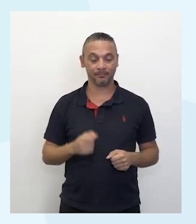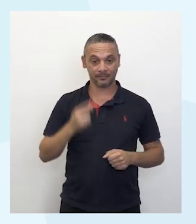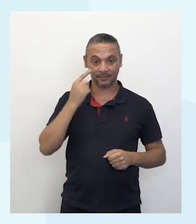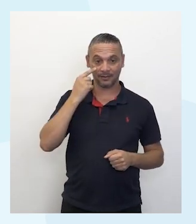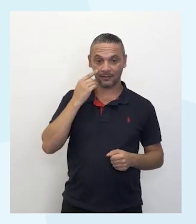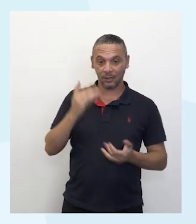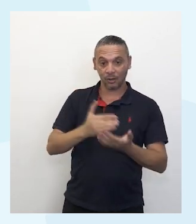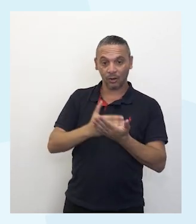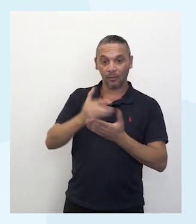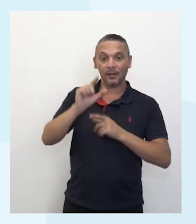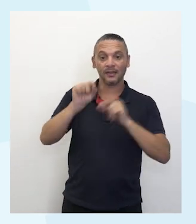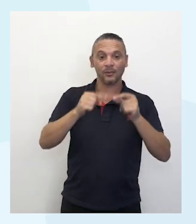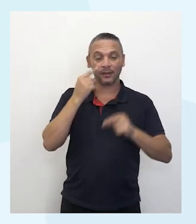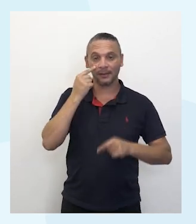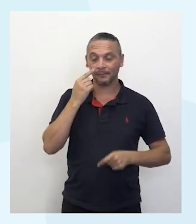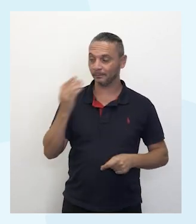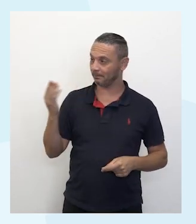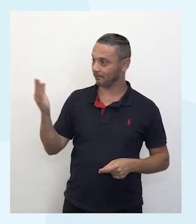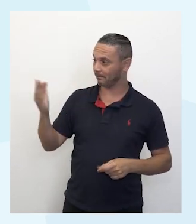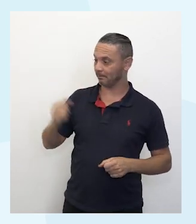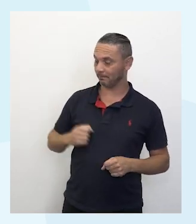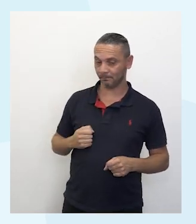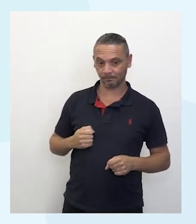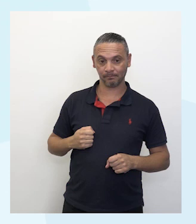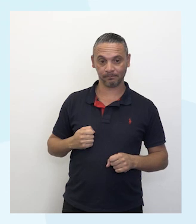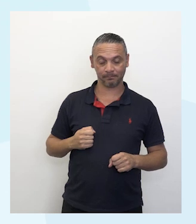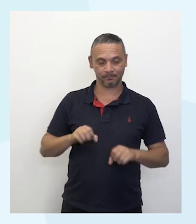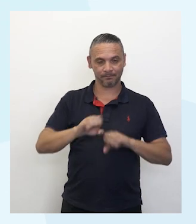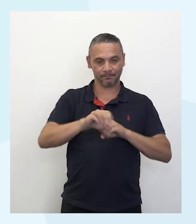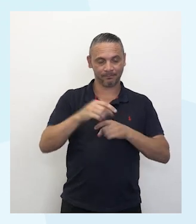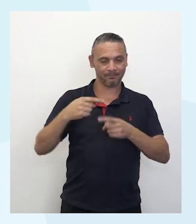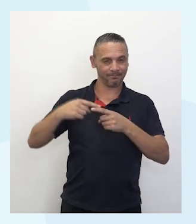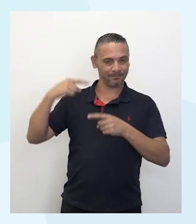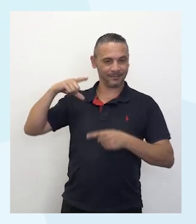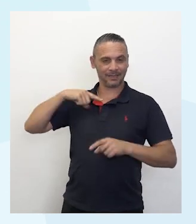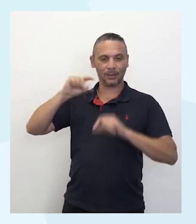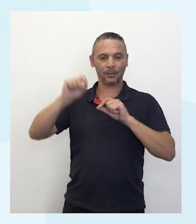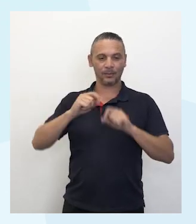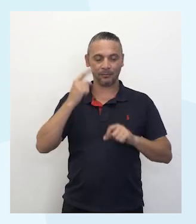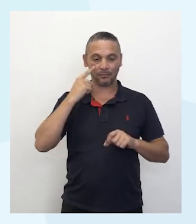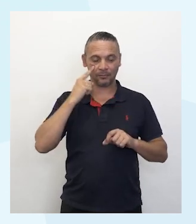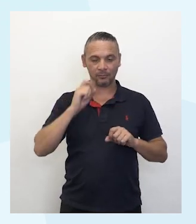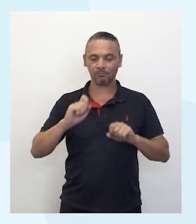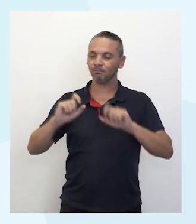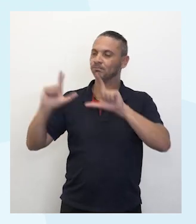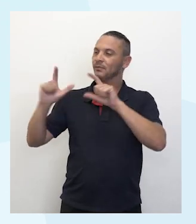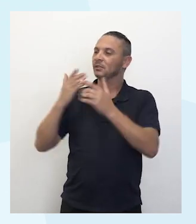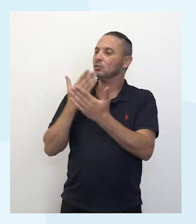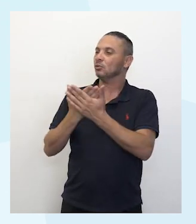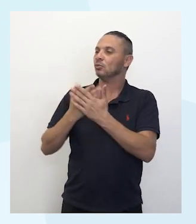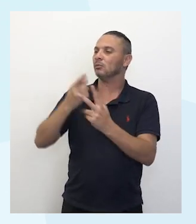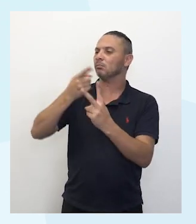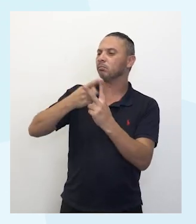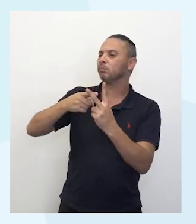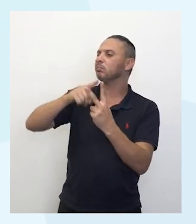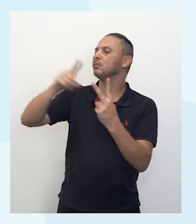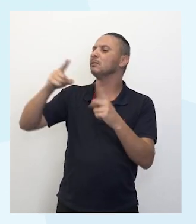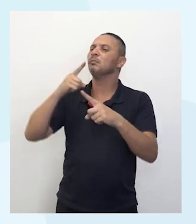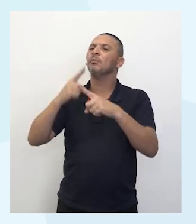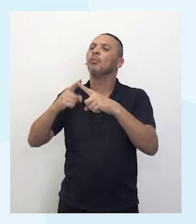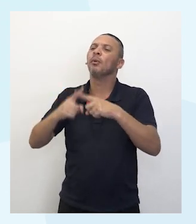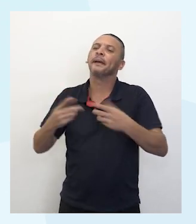vamos começar o seguinte, na aula que a gente teve, a gente deu essa motivação. Para que a gente estuda raiz quadrada?